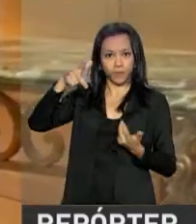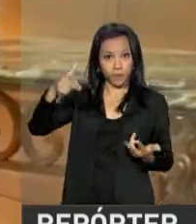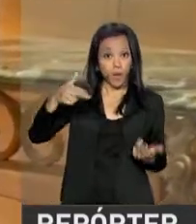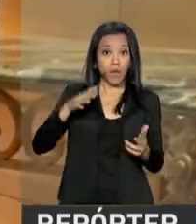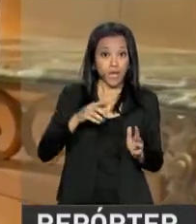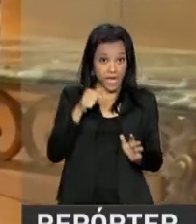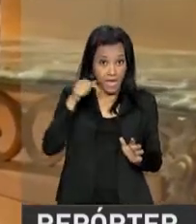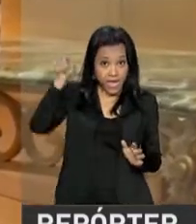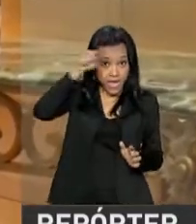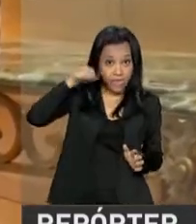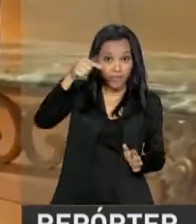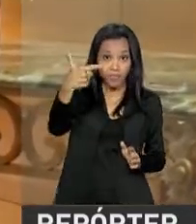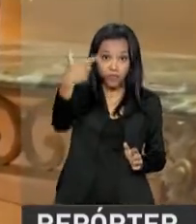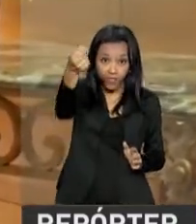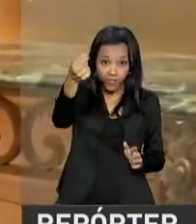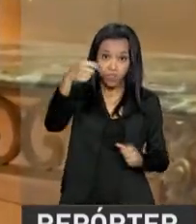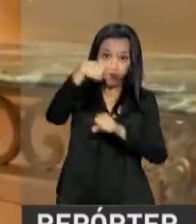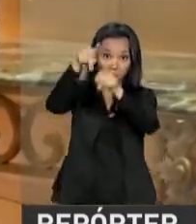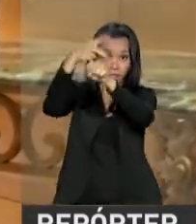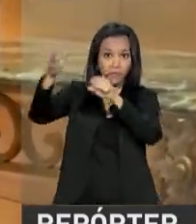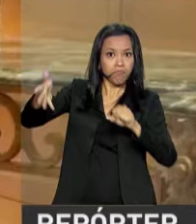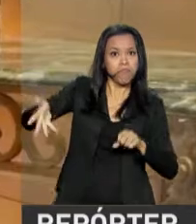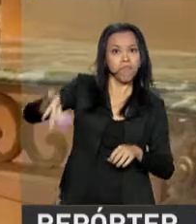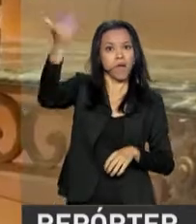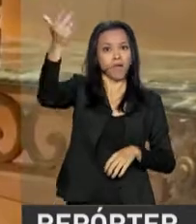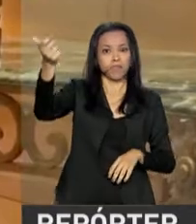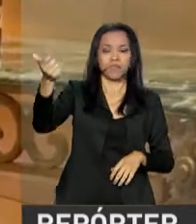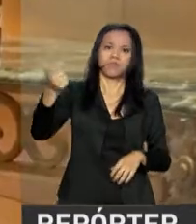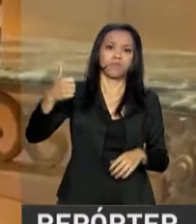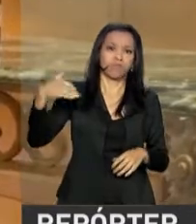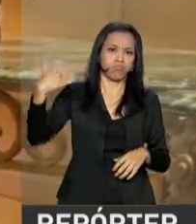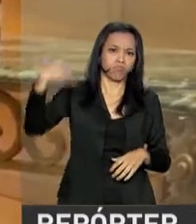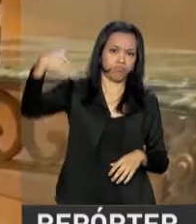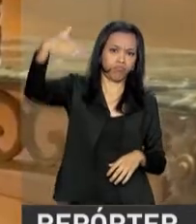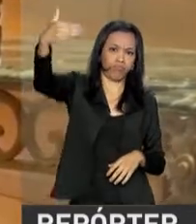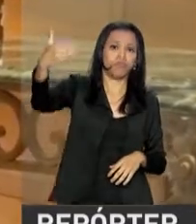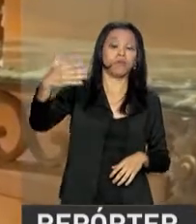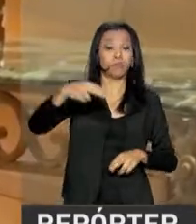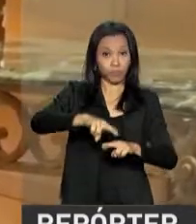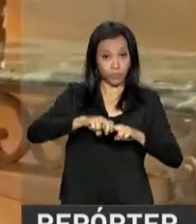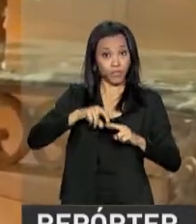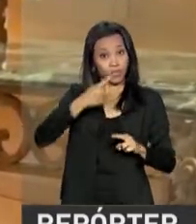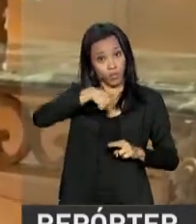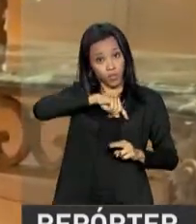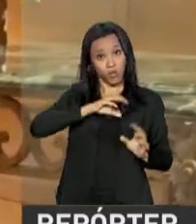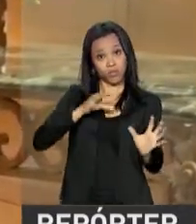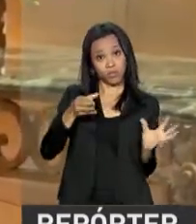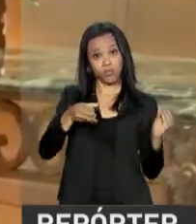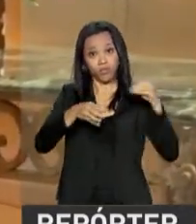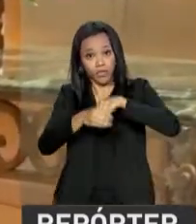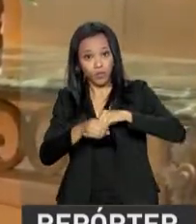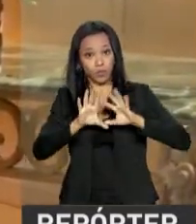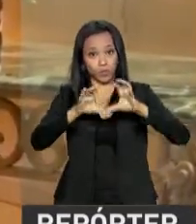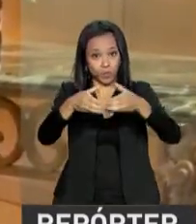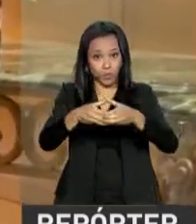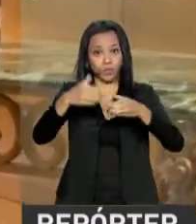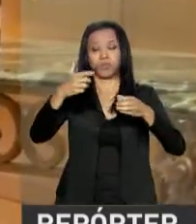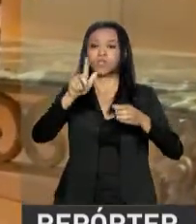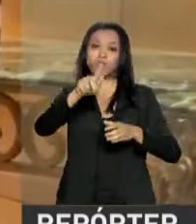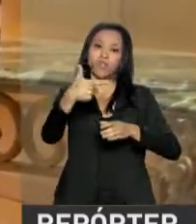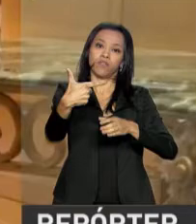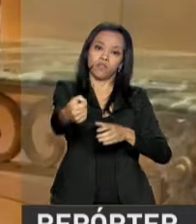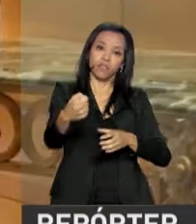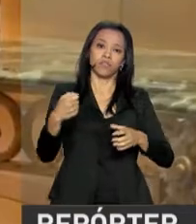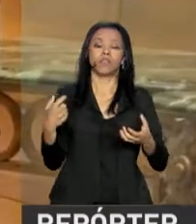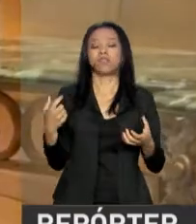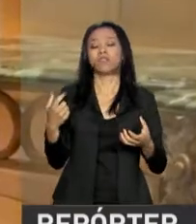países crescem muito mais do que os demais países do mundo cresceram 8 a nossa integração em políticas a nossa